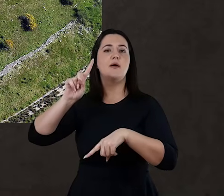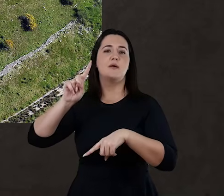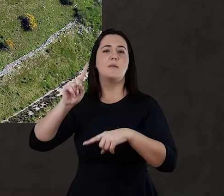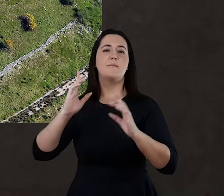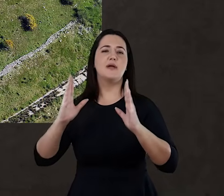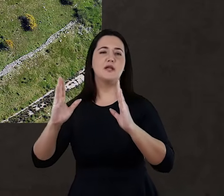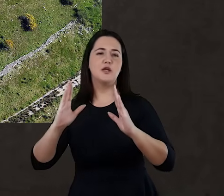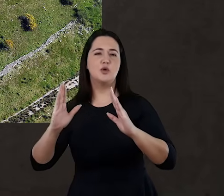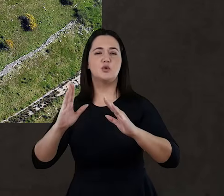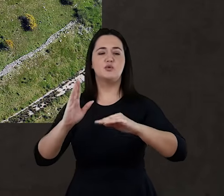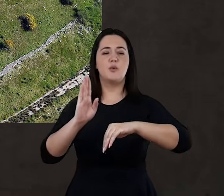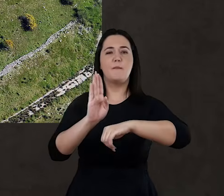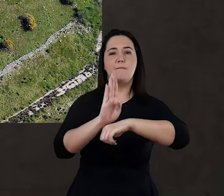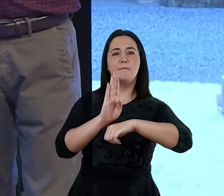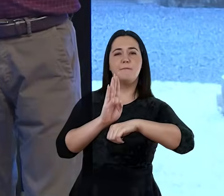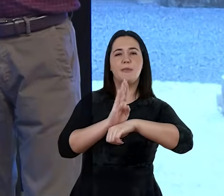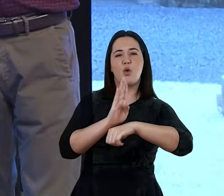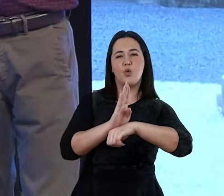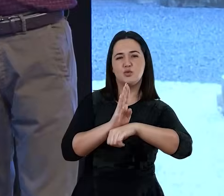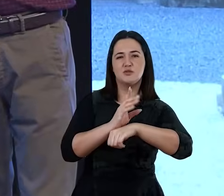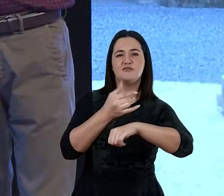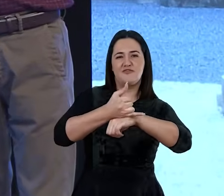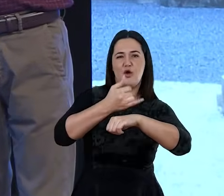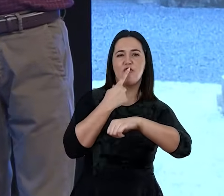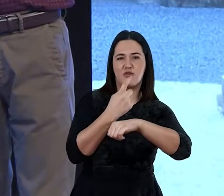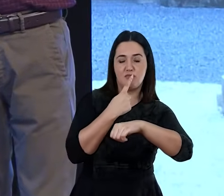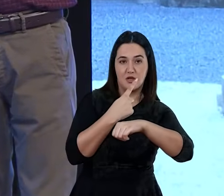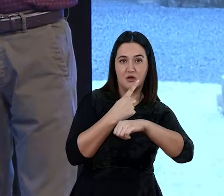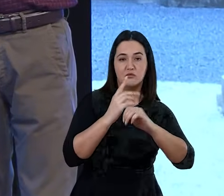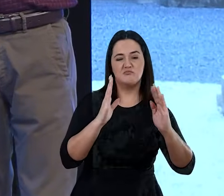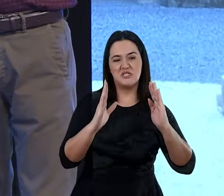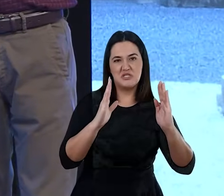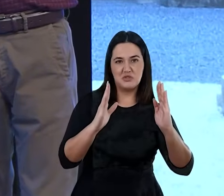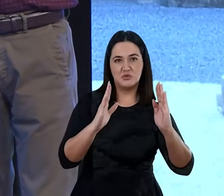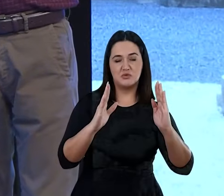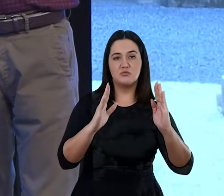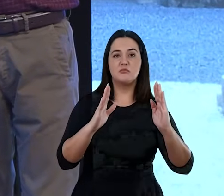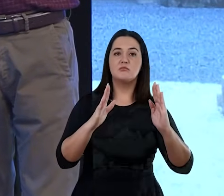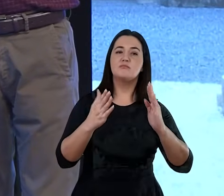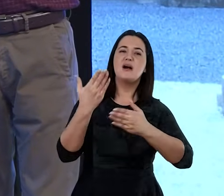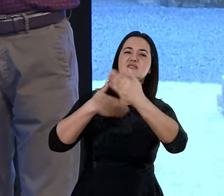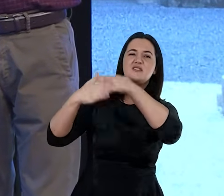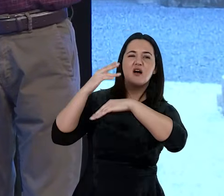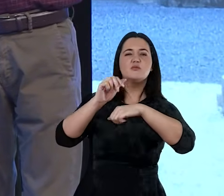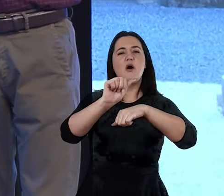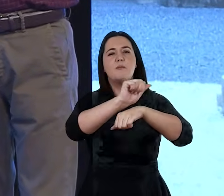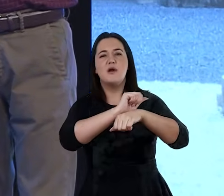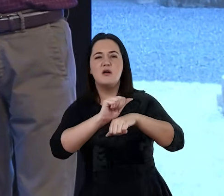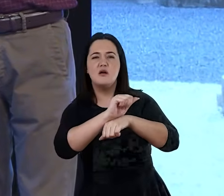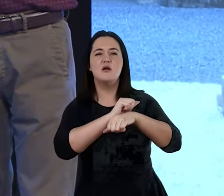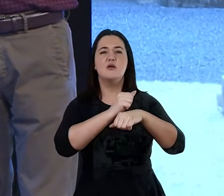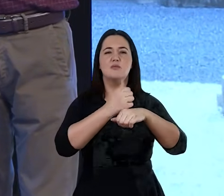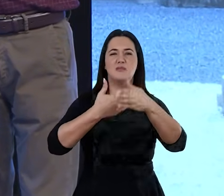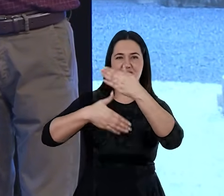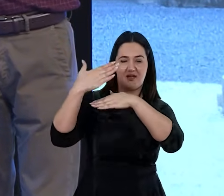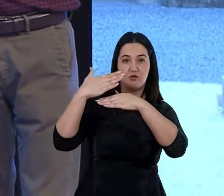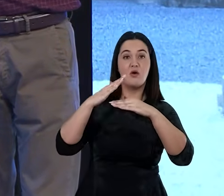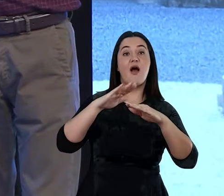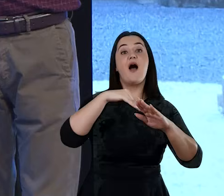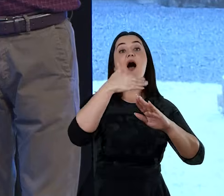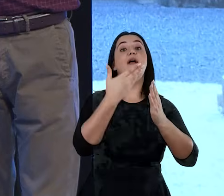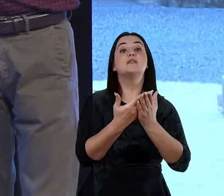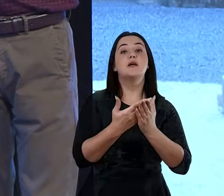eu disse, desde a época do Bronze Médio, que era a época ali até de Abraão, dos patriarcas, até o período do Ferro